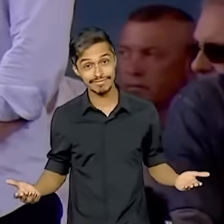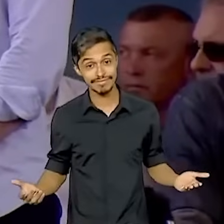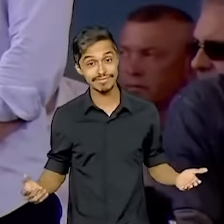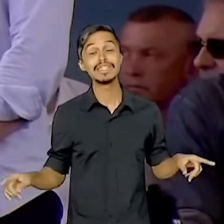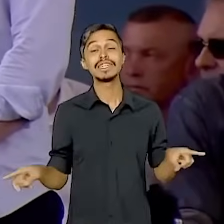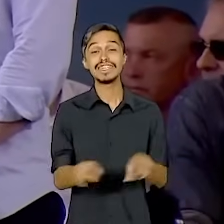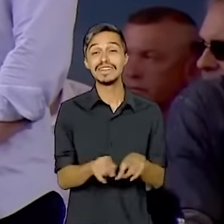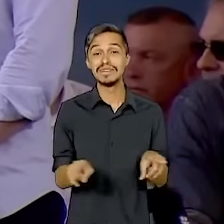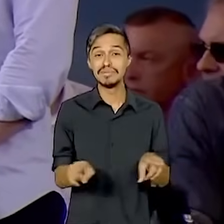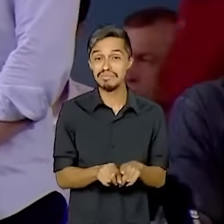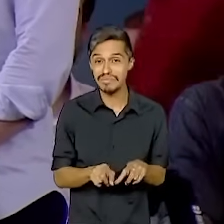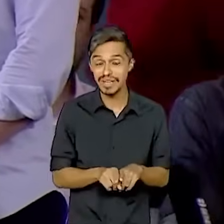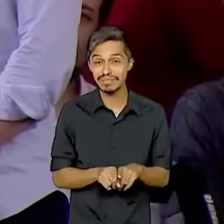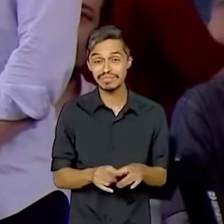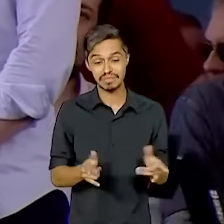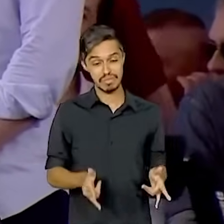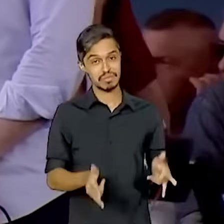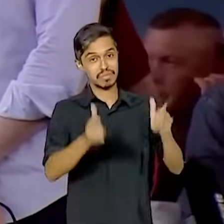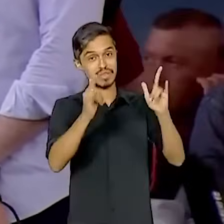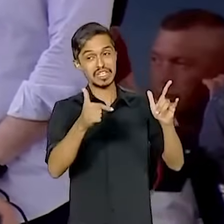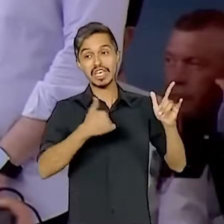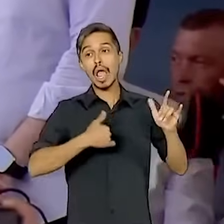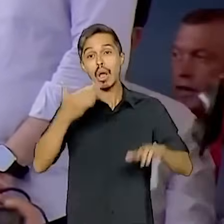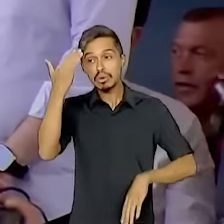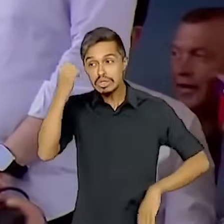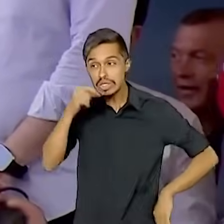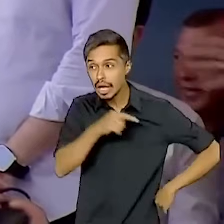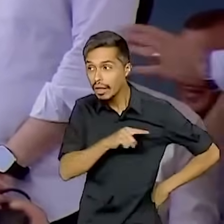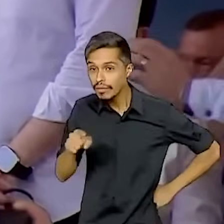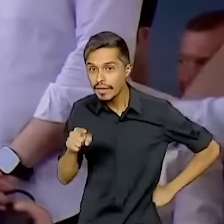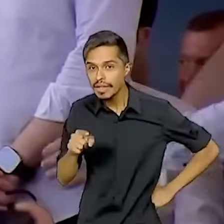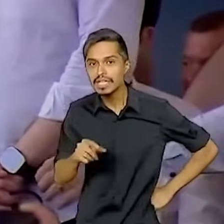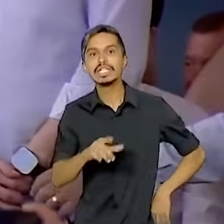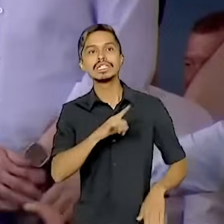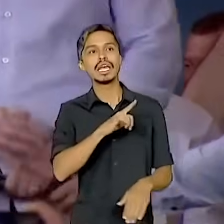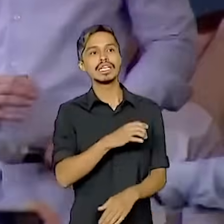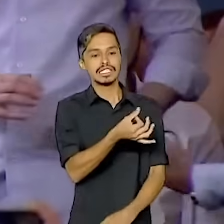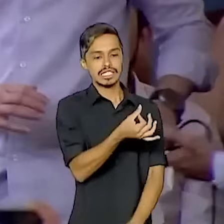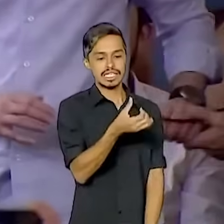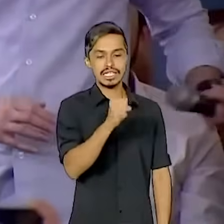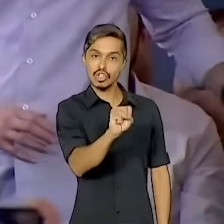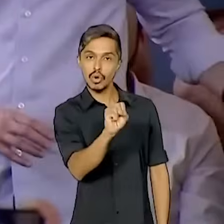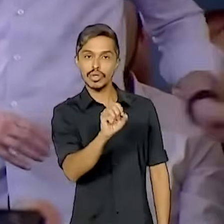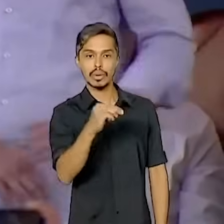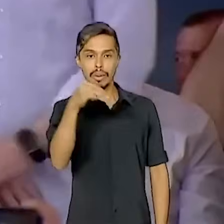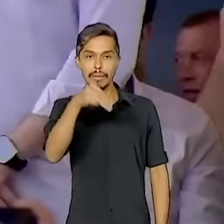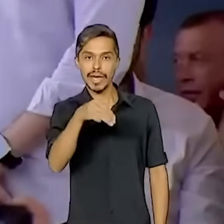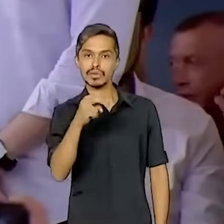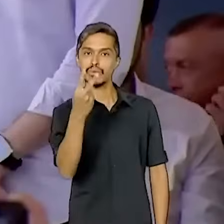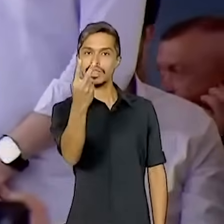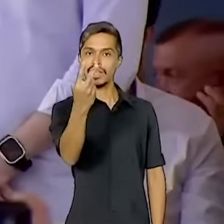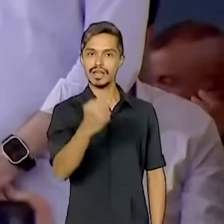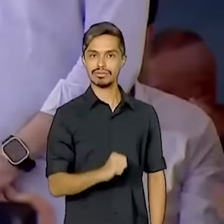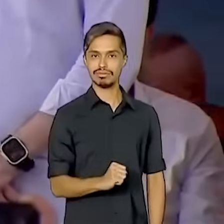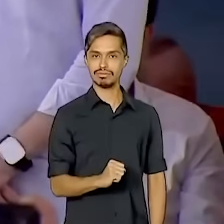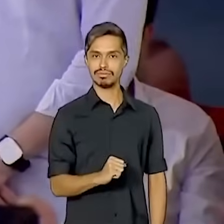além disso, os apartamentos, pelo que eu sei, vão ser de 68 metros quadrados.